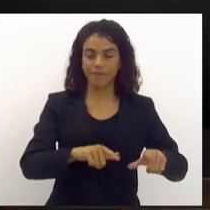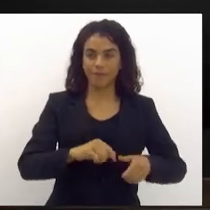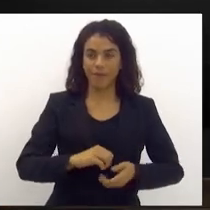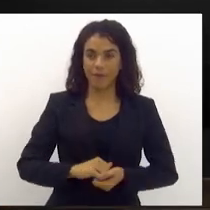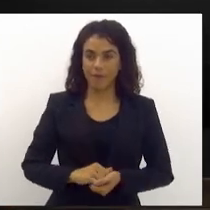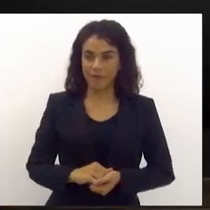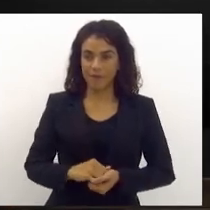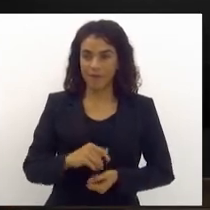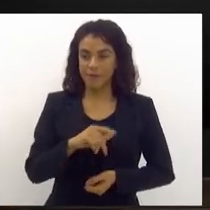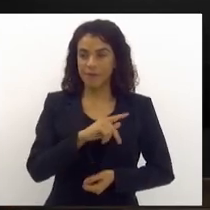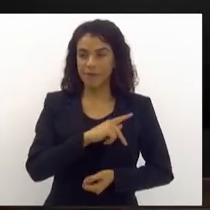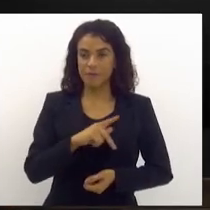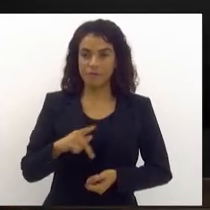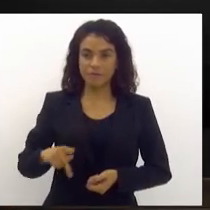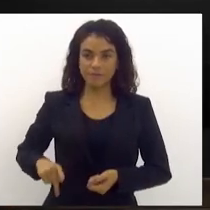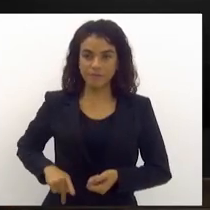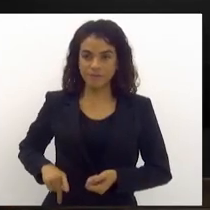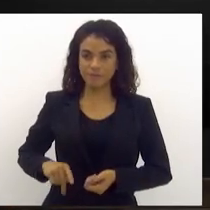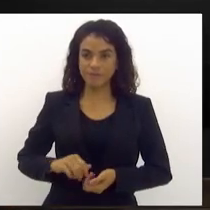presidência